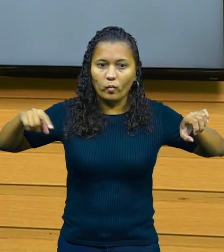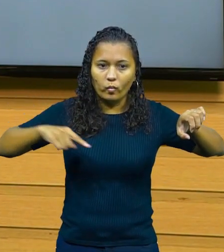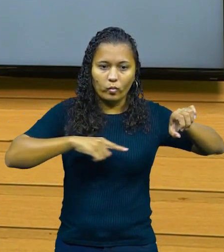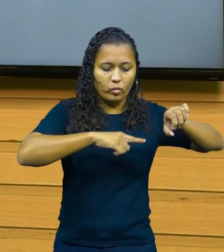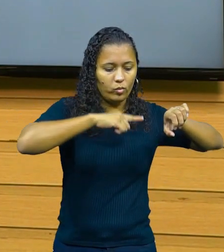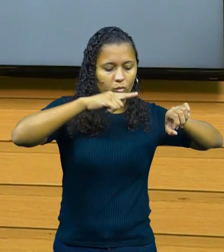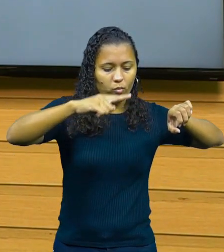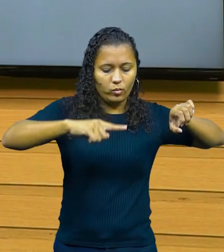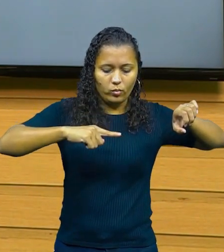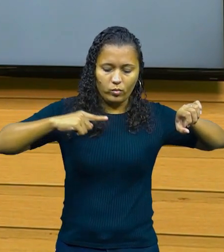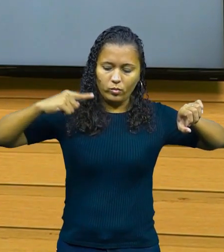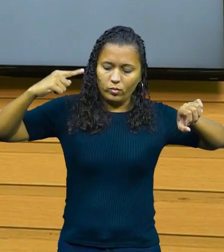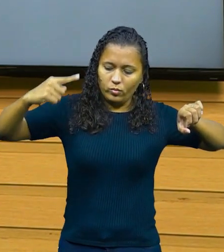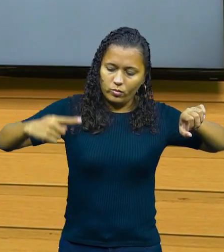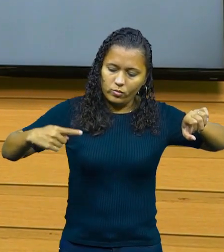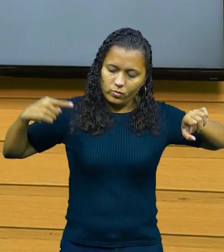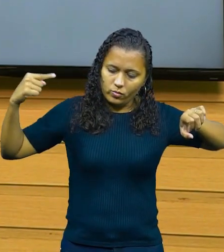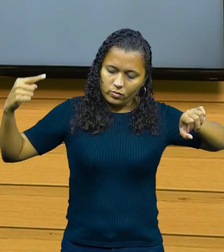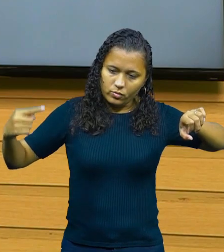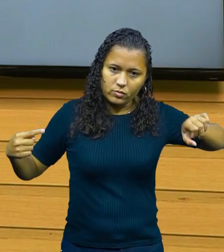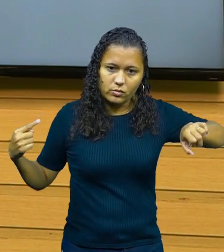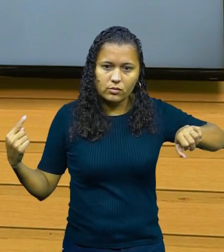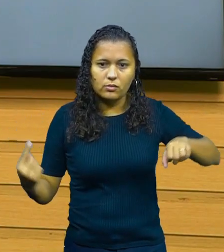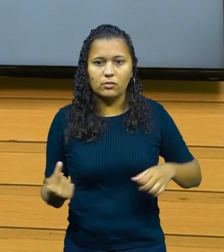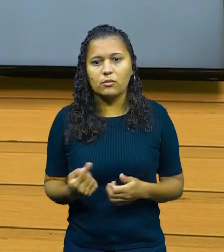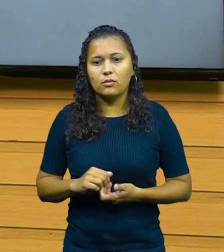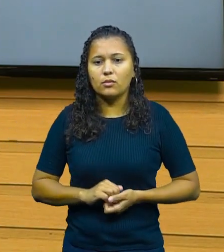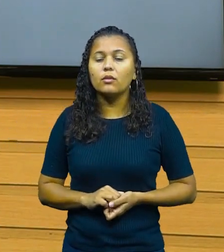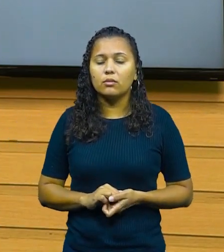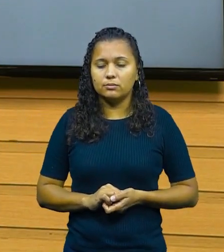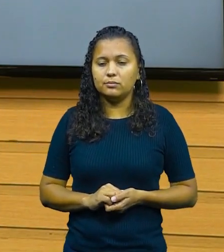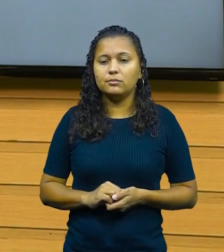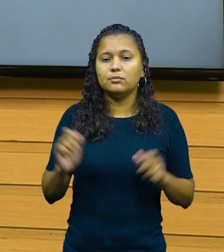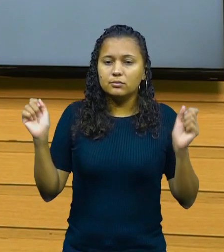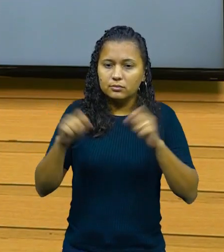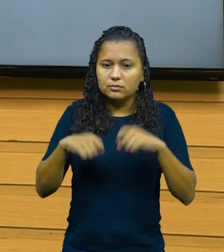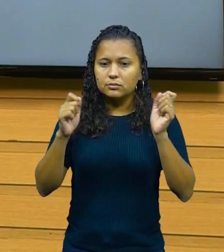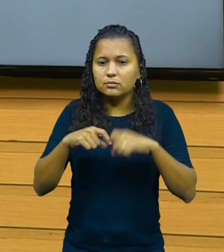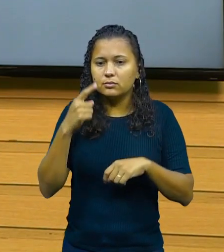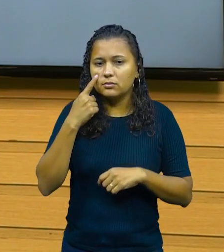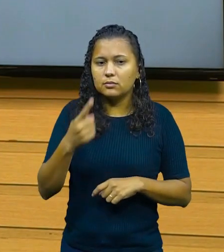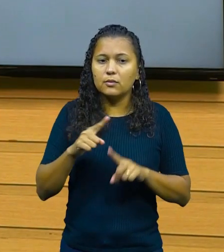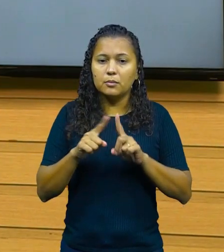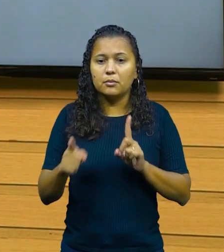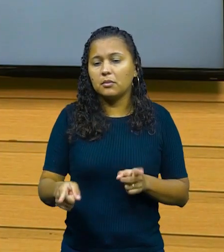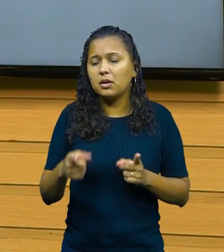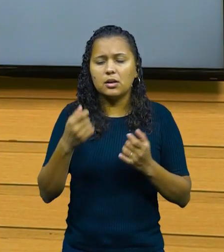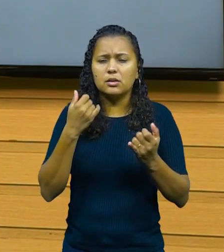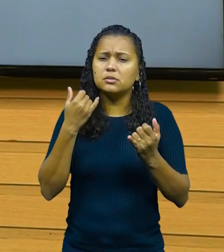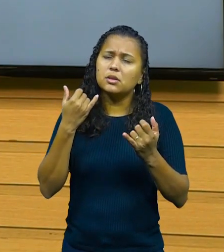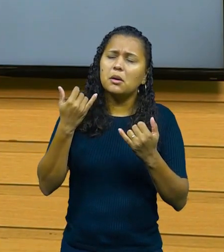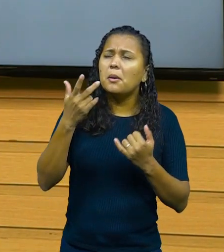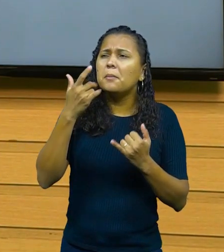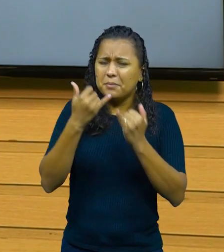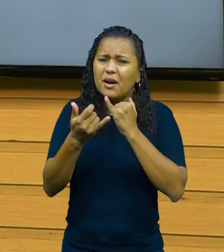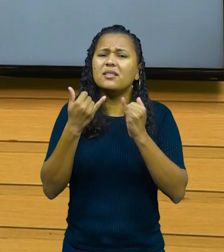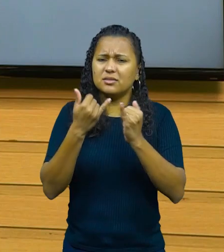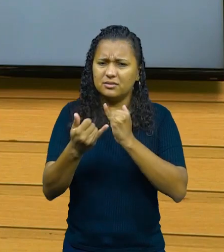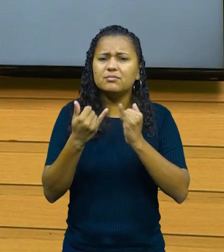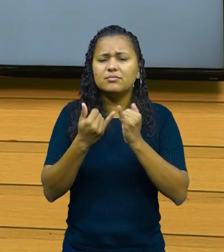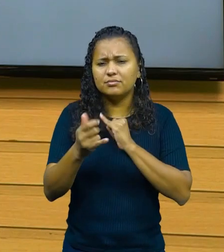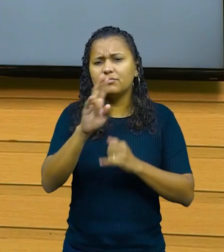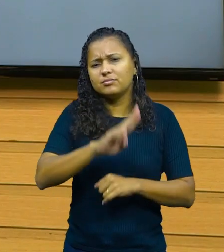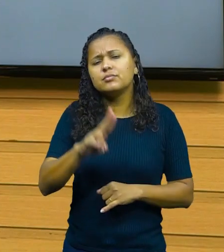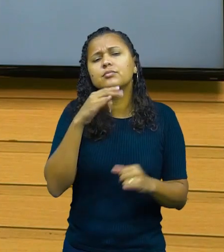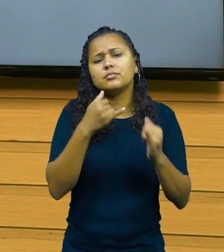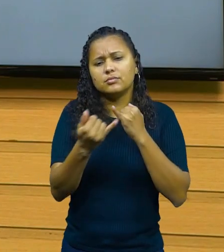vai ter um formato mais de hélice. Então ele vai descendo ali para que você tenha... Mas aí o princípio de